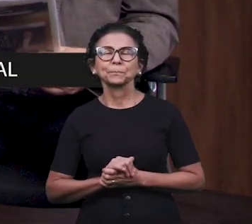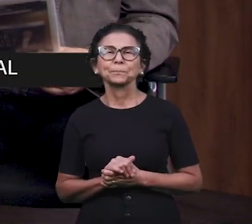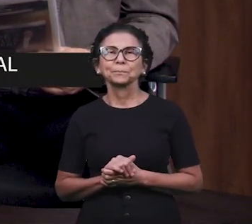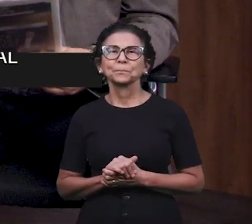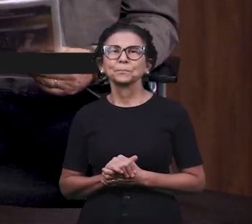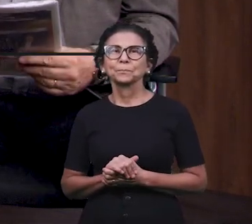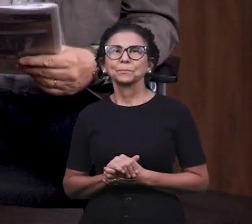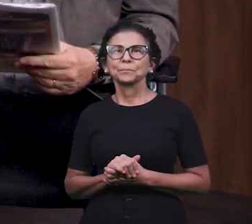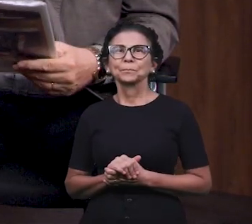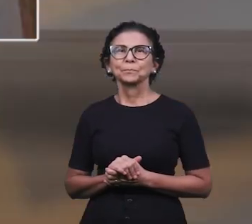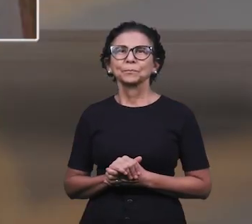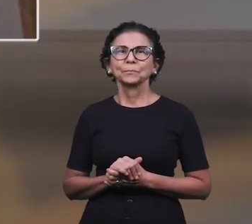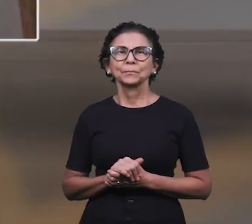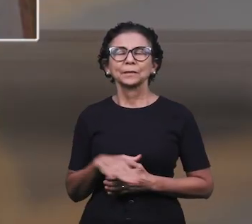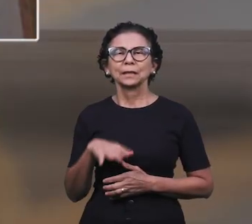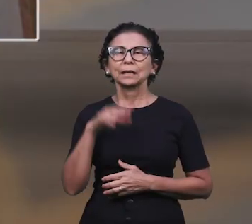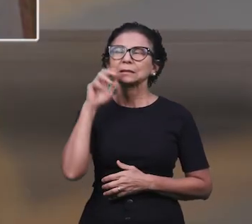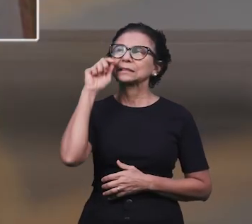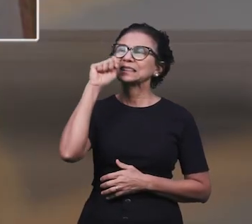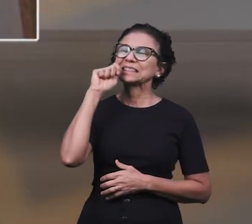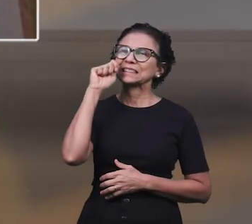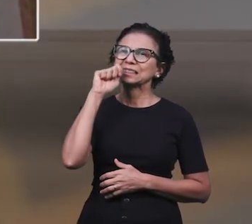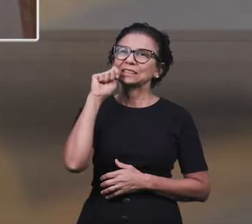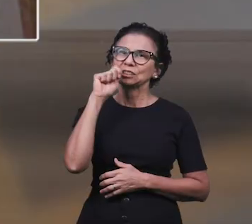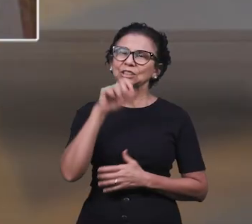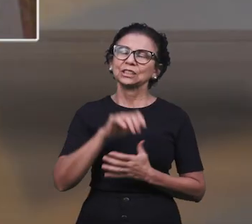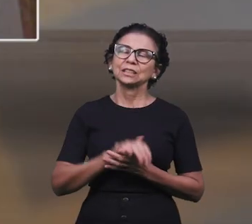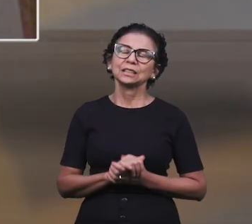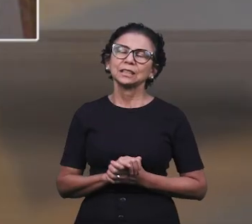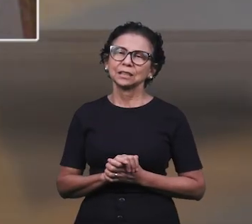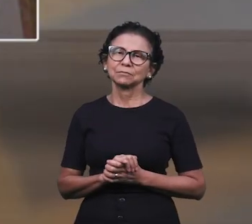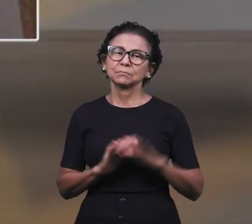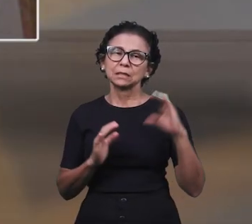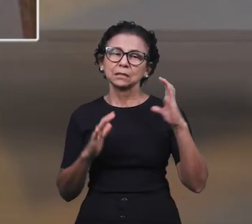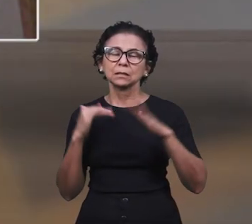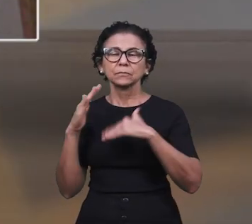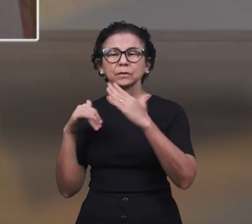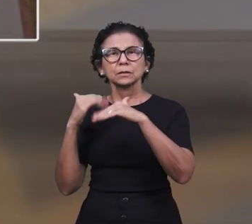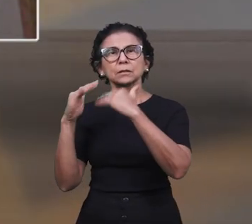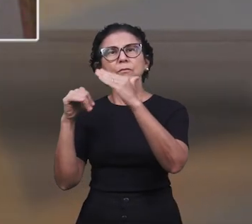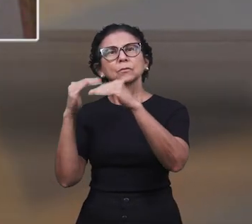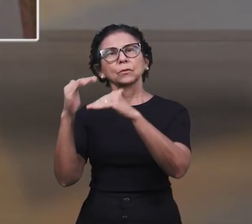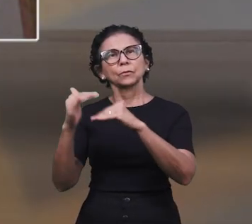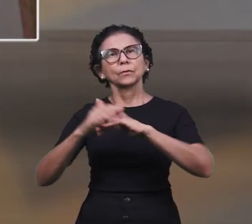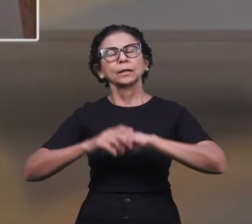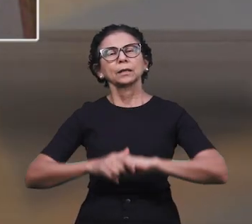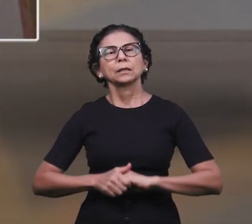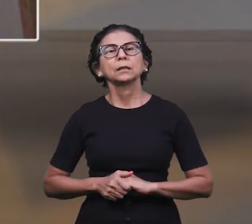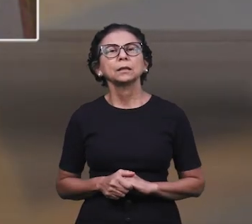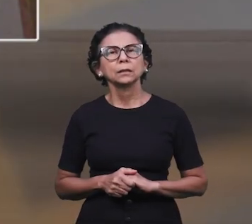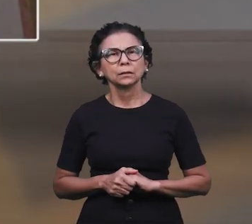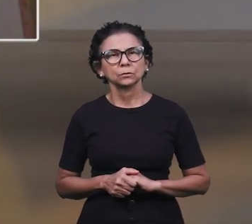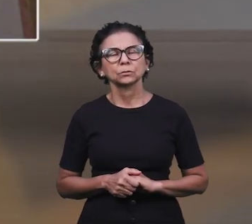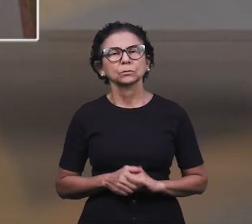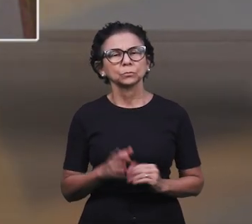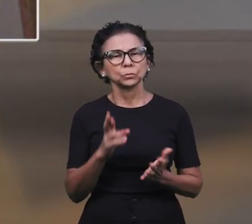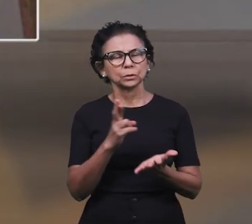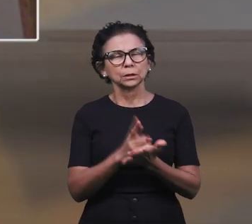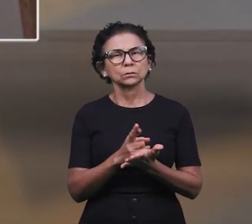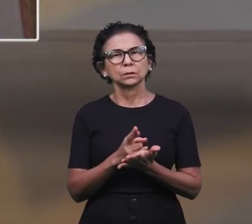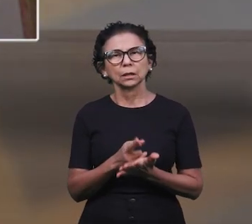A ciência odontologia vem desenvolvendo a cada dia, trazendo recursos,